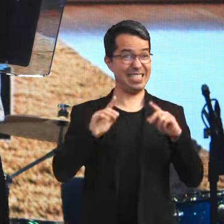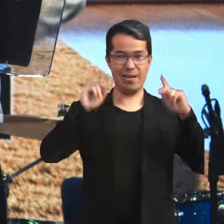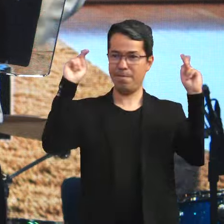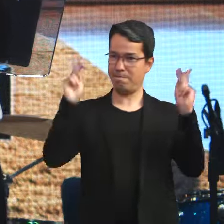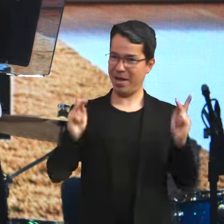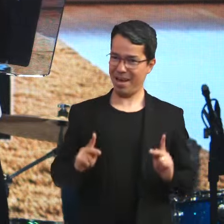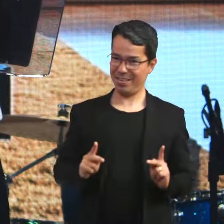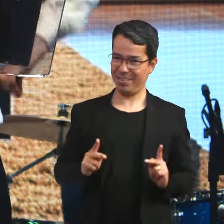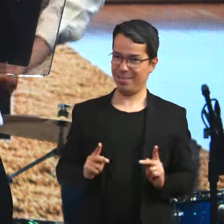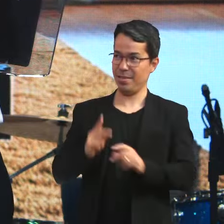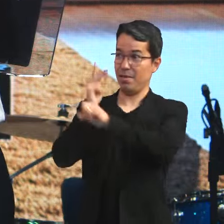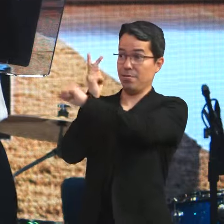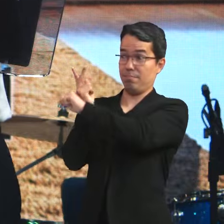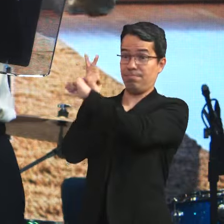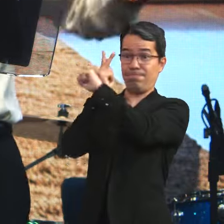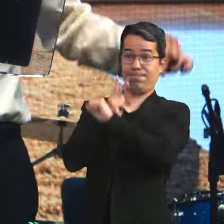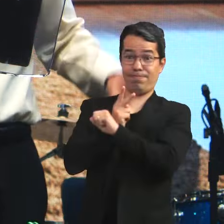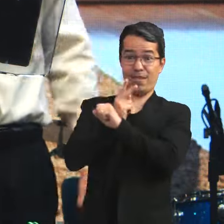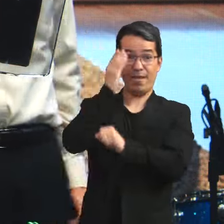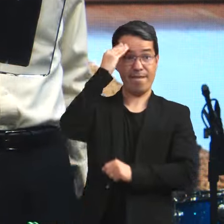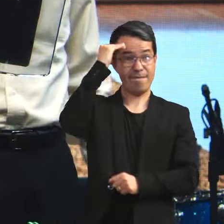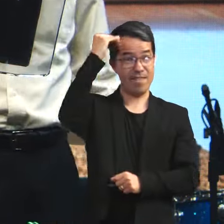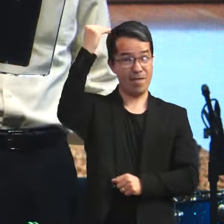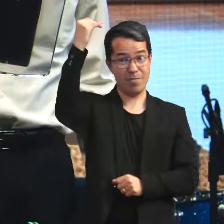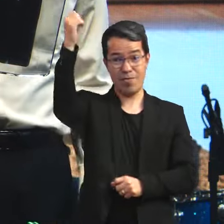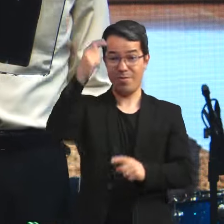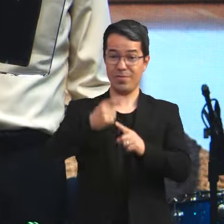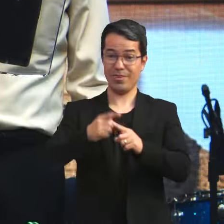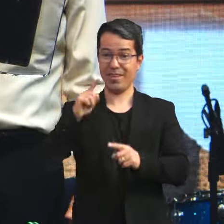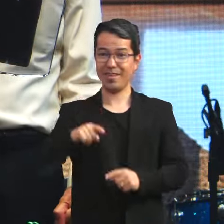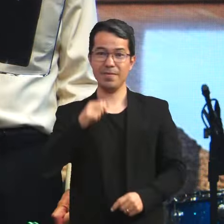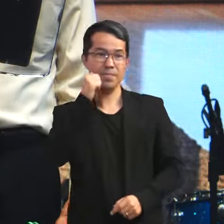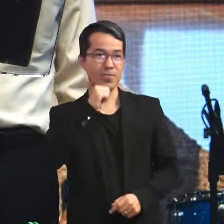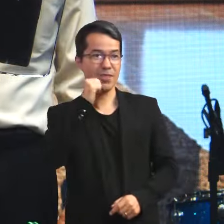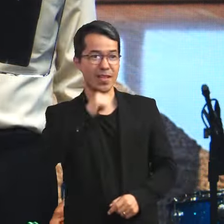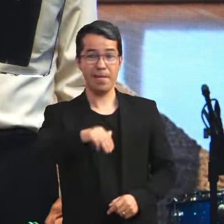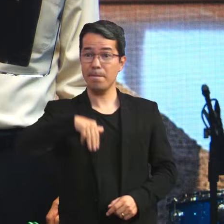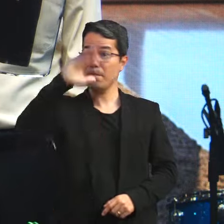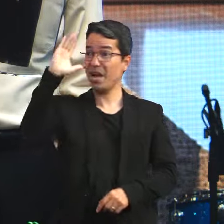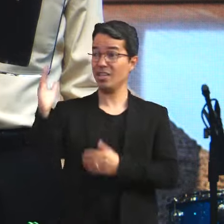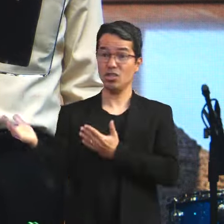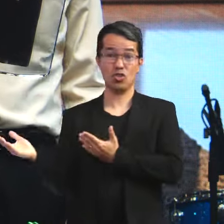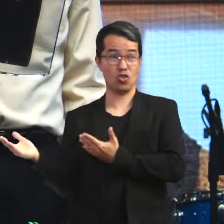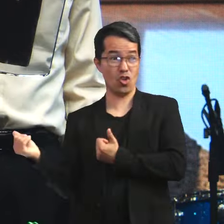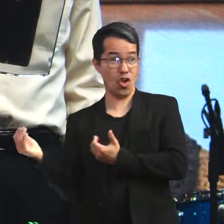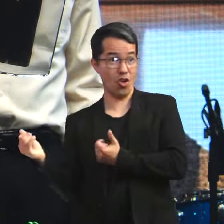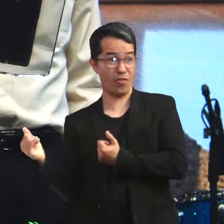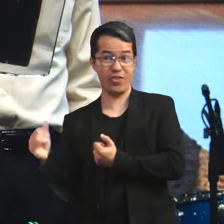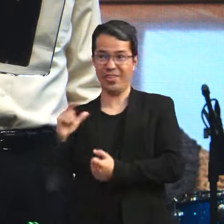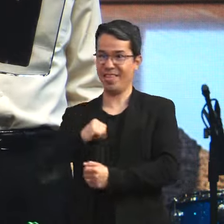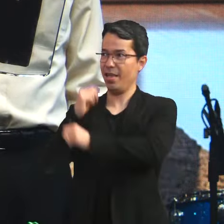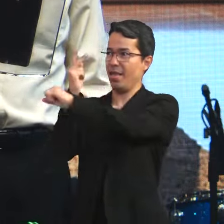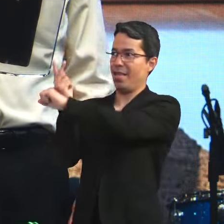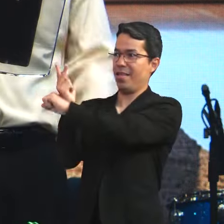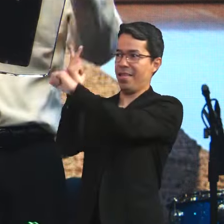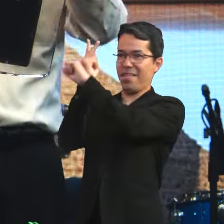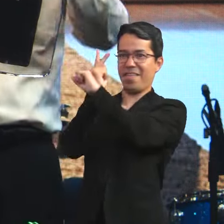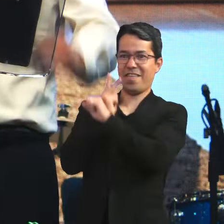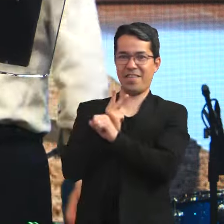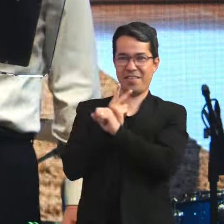J de hist Garoa mais jovem da história em ganhar um prêmio